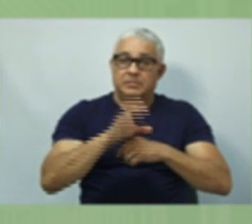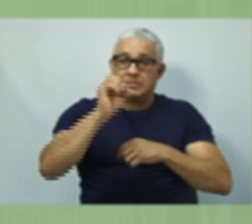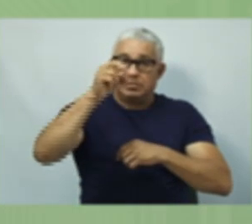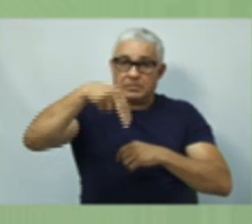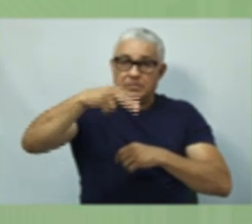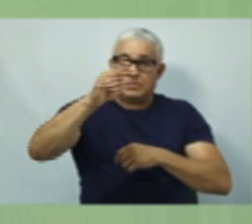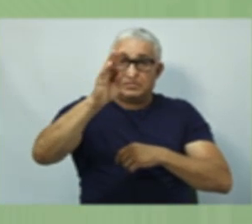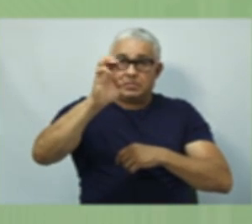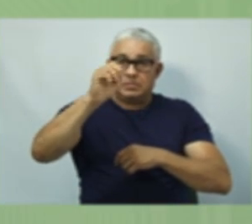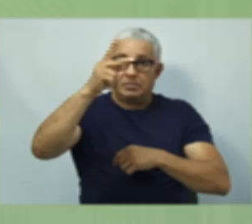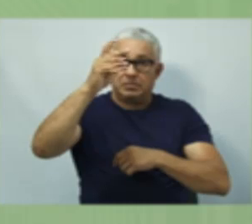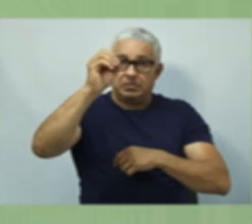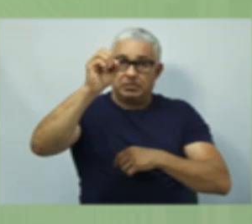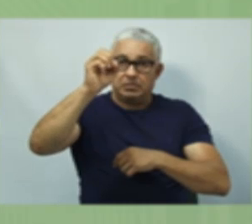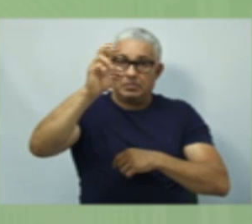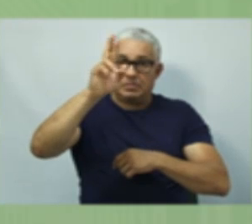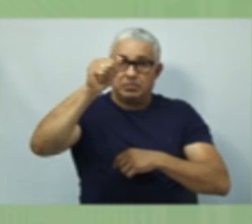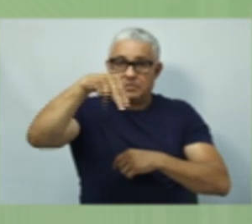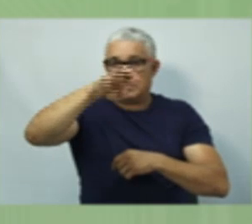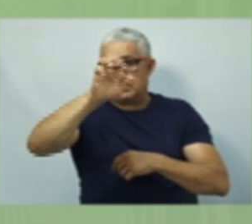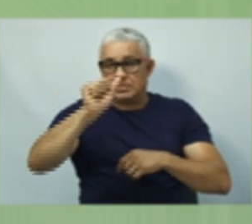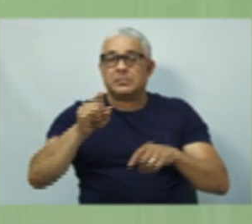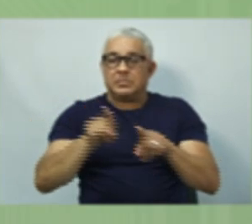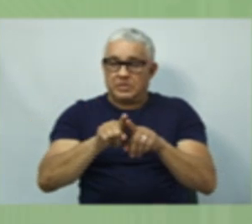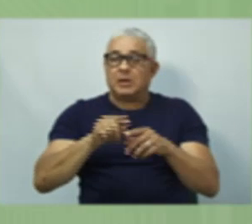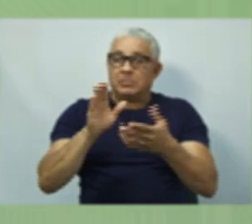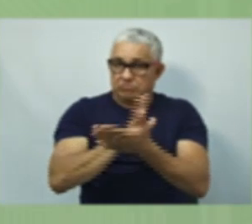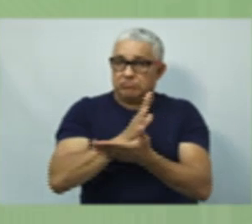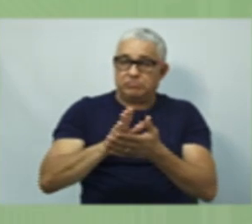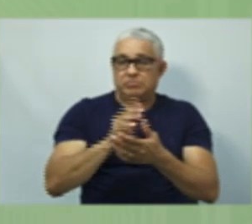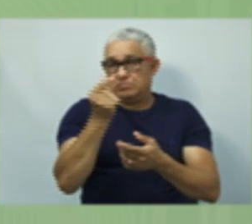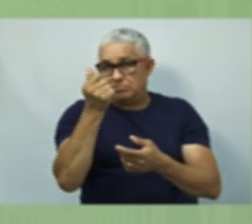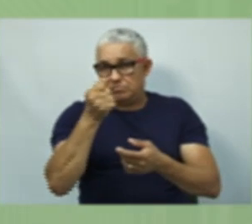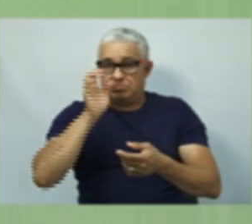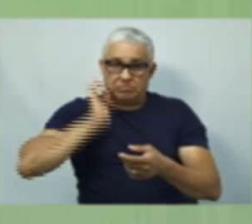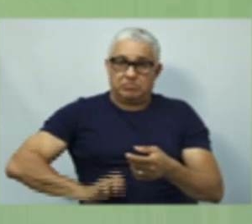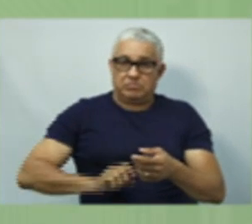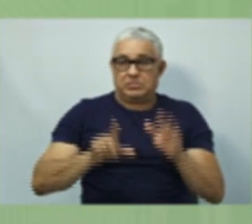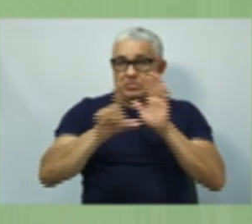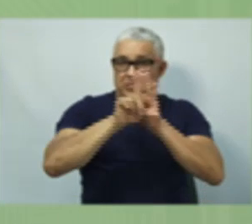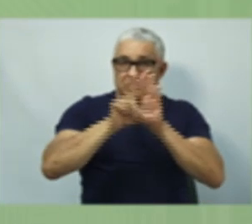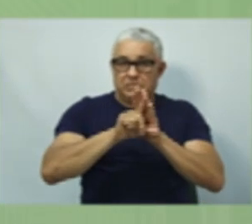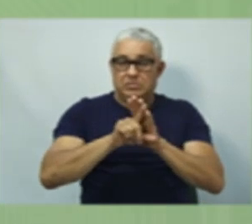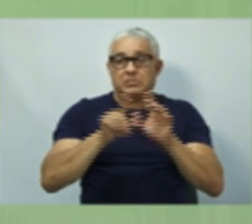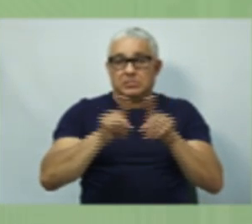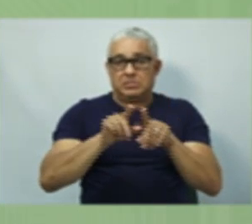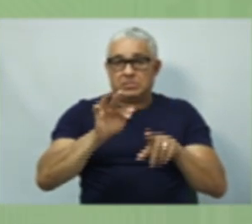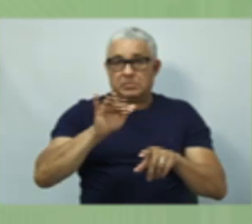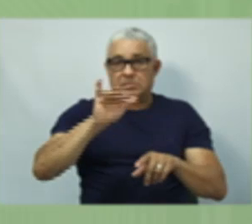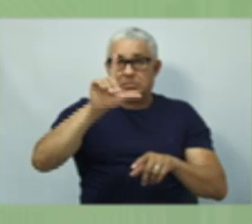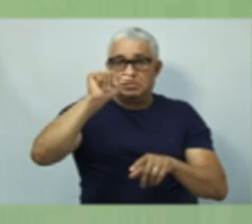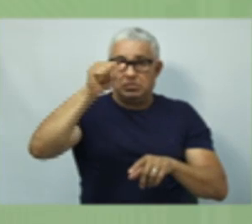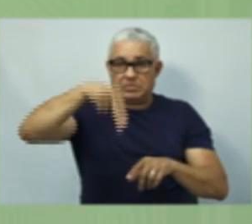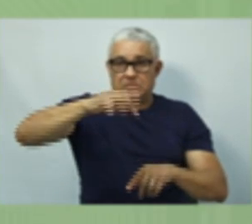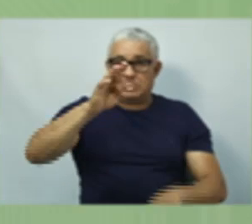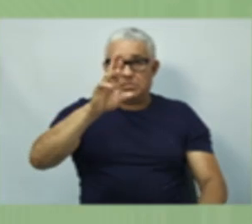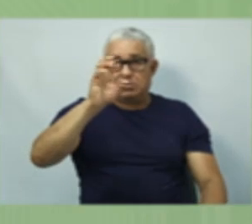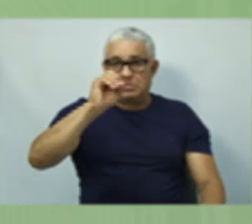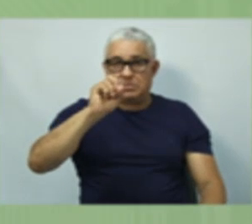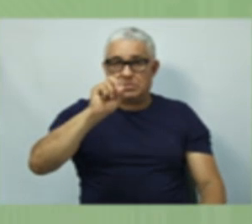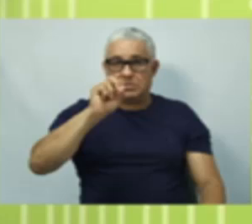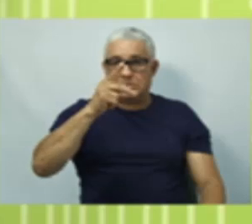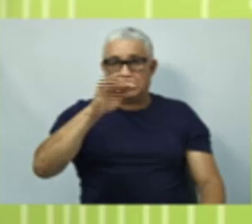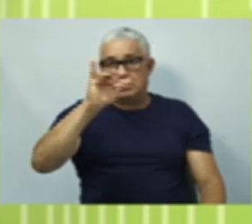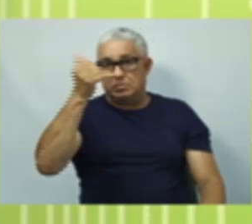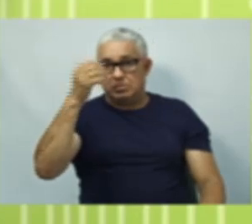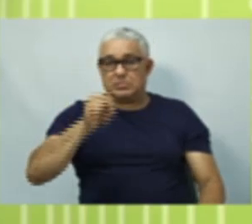responsabilidades importantes, responsabilidades econômicas, éticas, legais e filantrópicas também, porque a